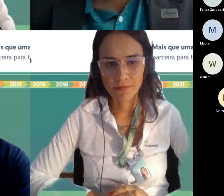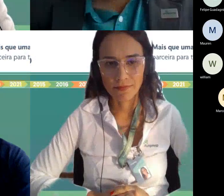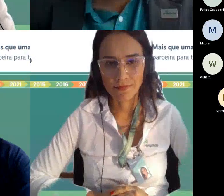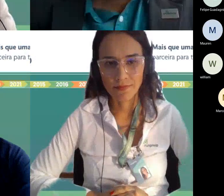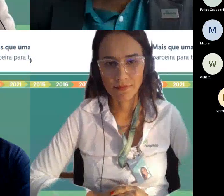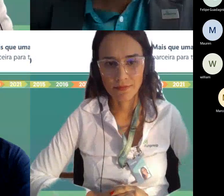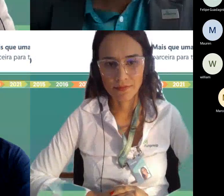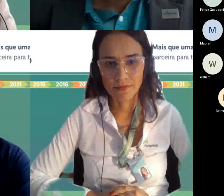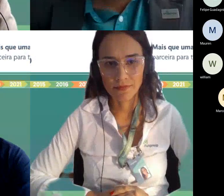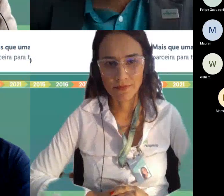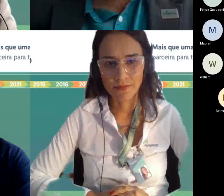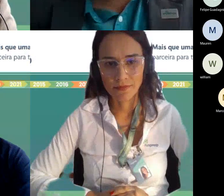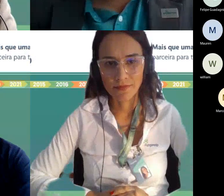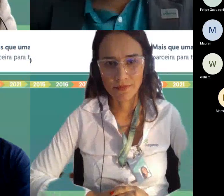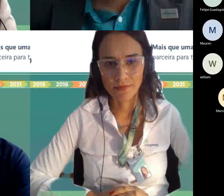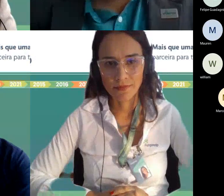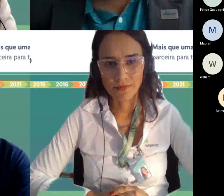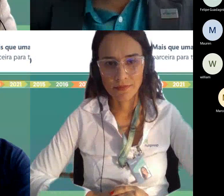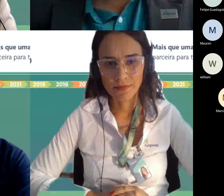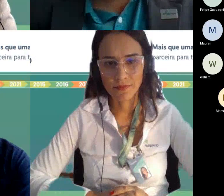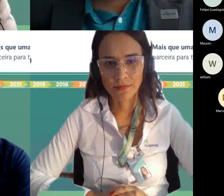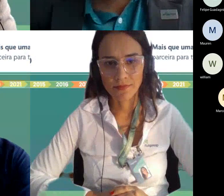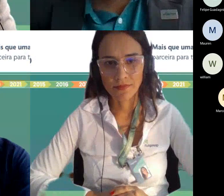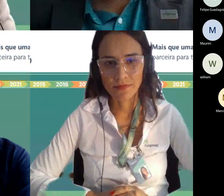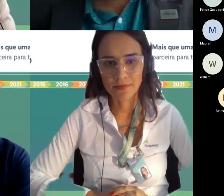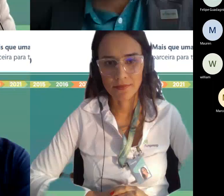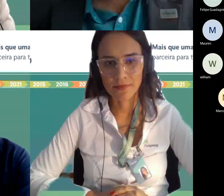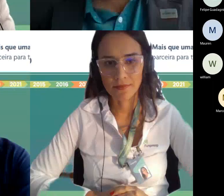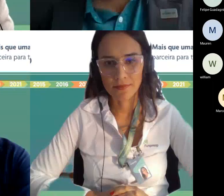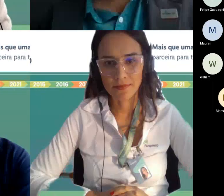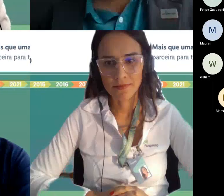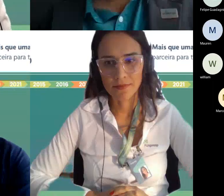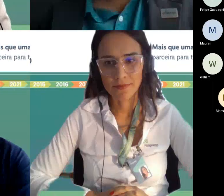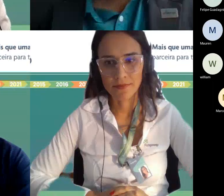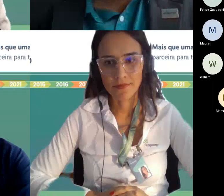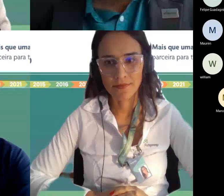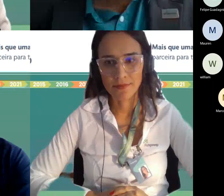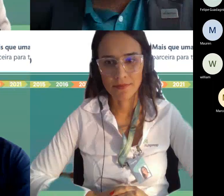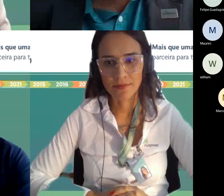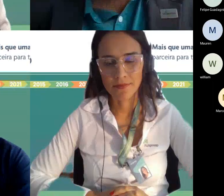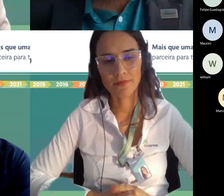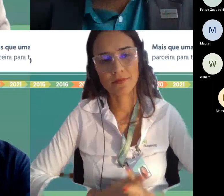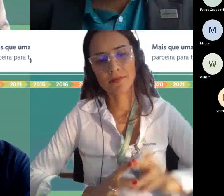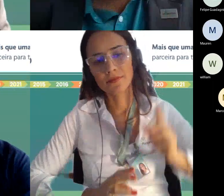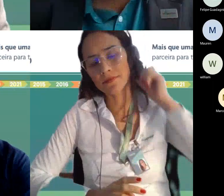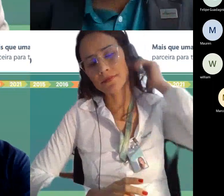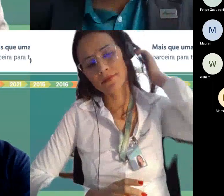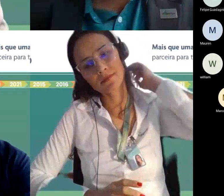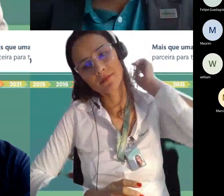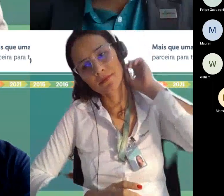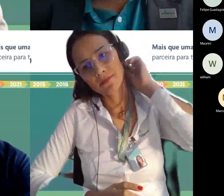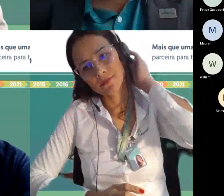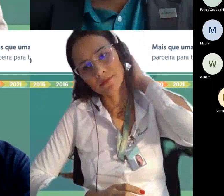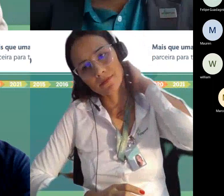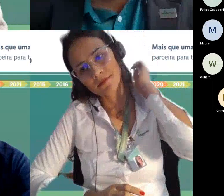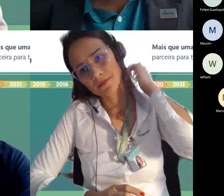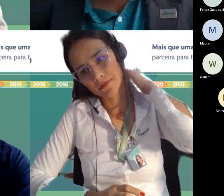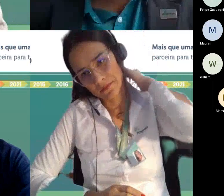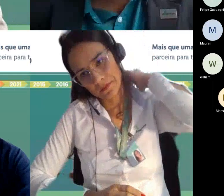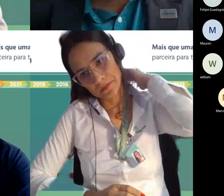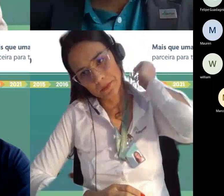que a Unipampa tem, né, essa parceria em fazer a divulgação, até porque é de interesse nosso, né, que os nossos servidores